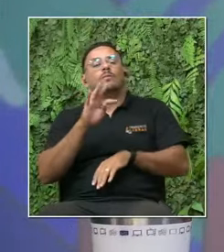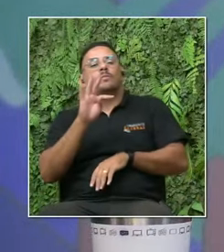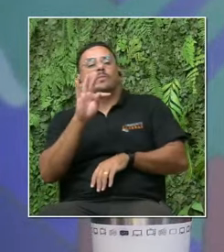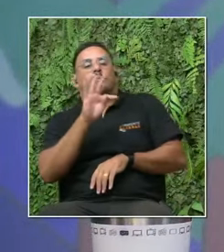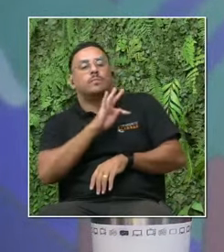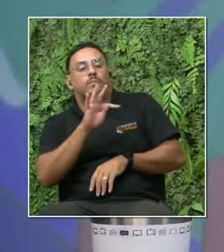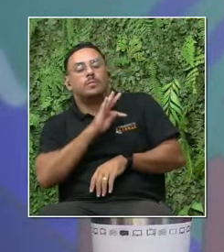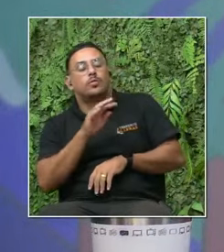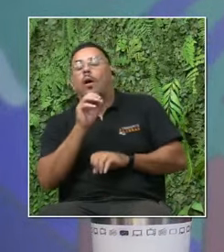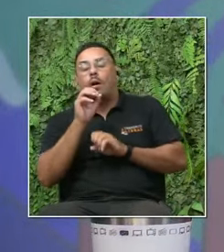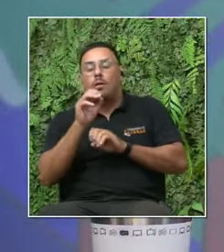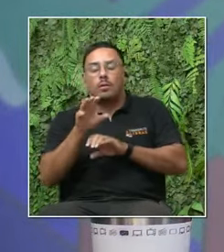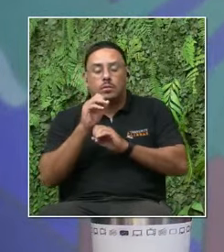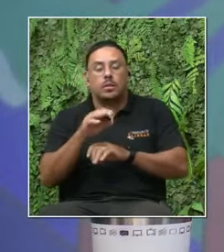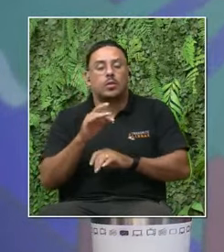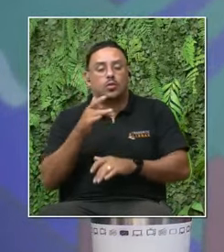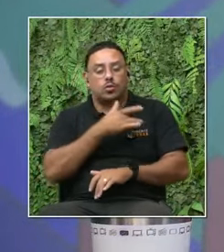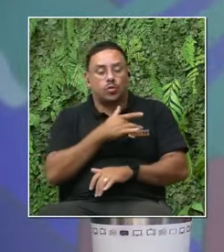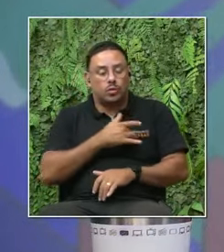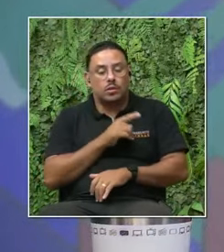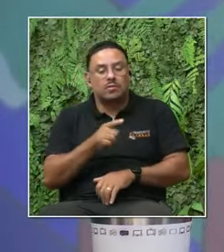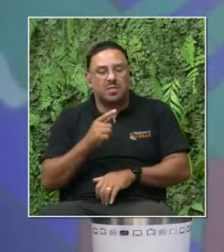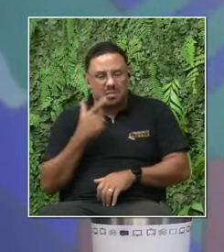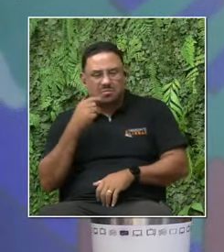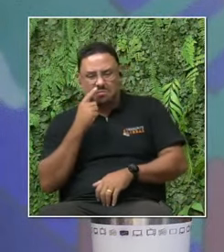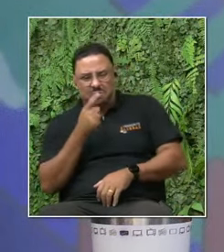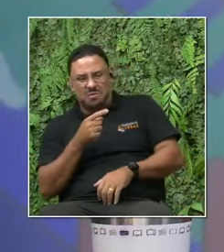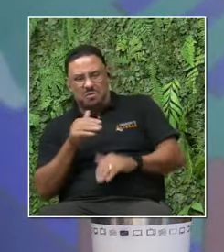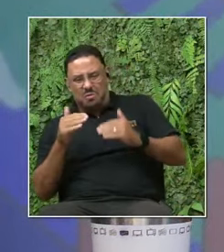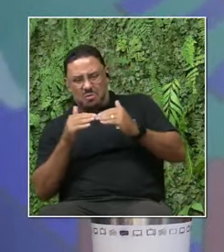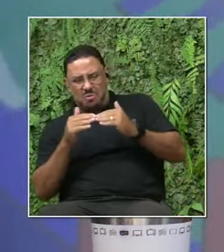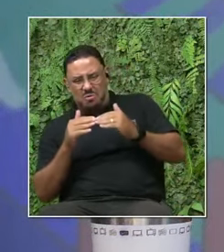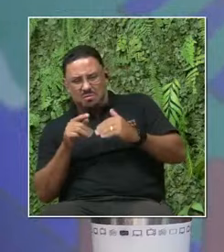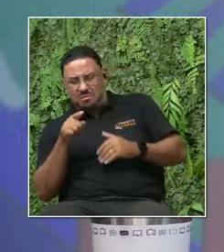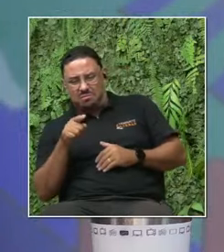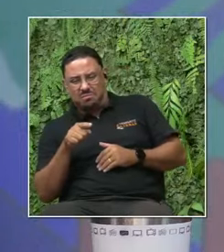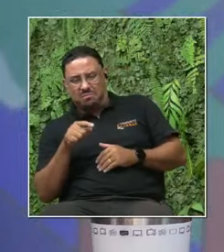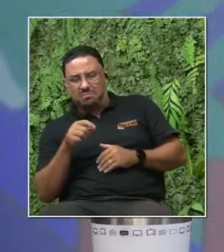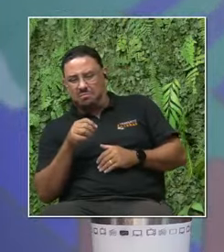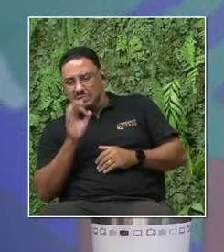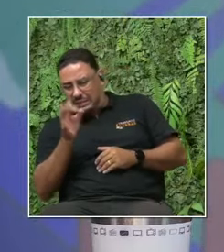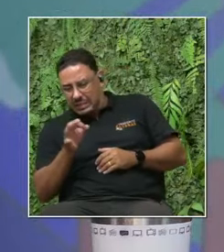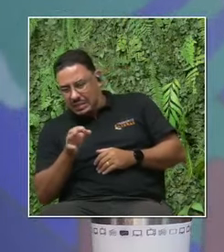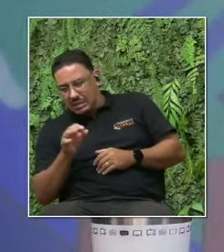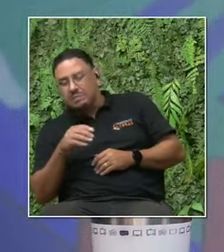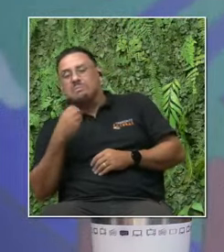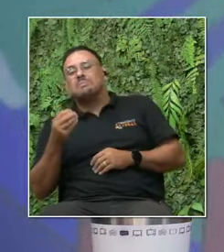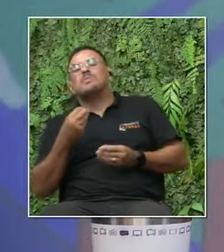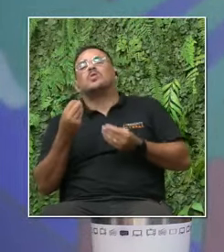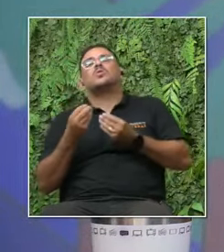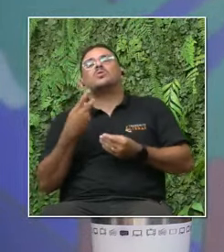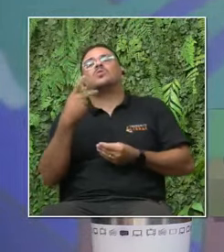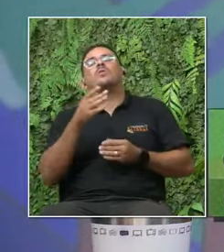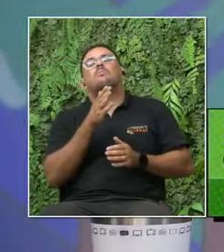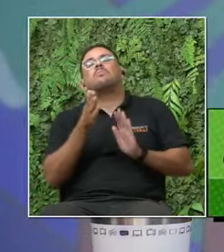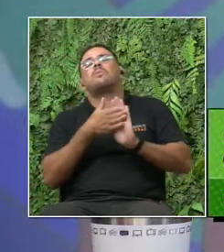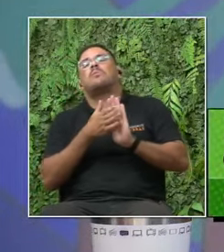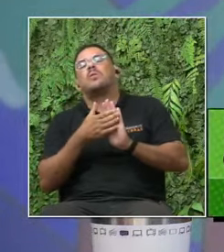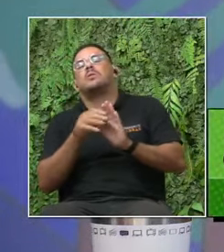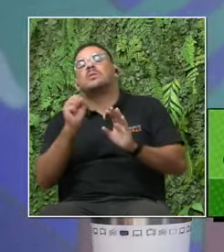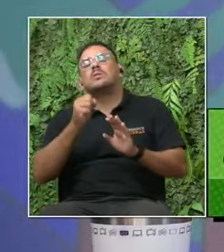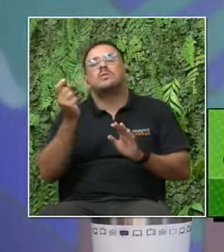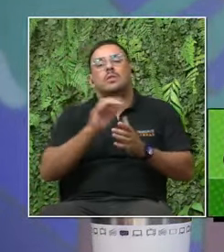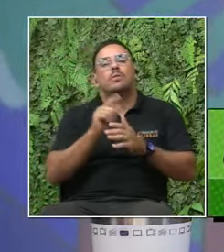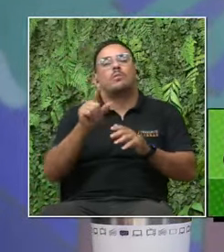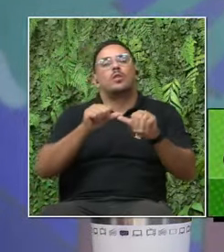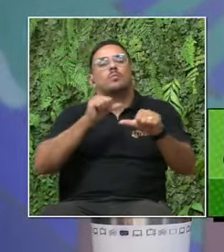te convenceu você acha que ele tá convicto da sua própria proposta ou